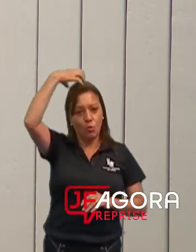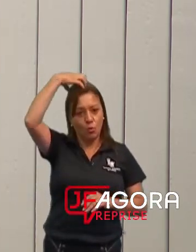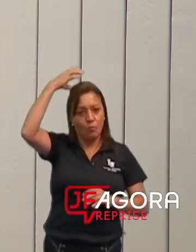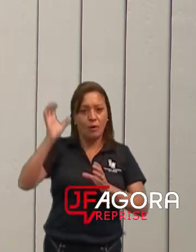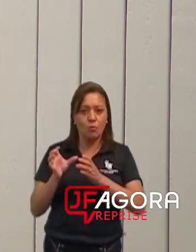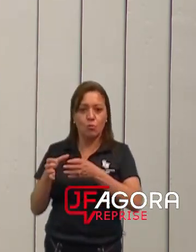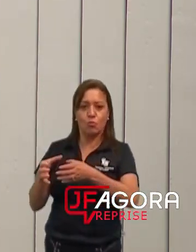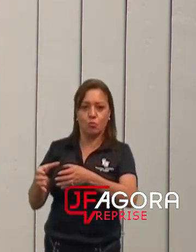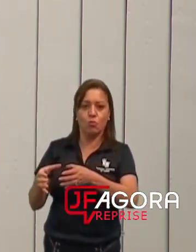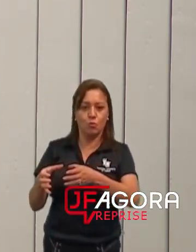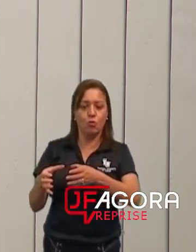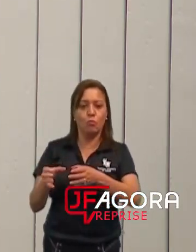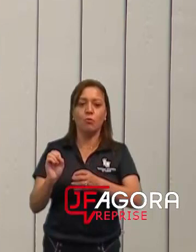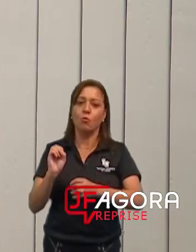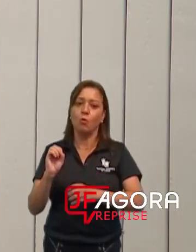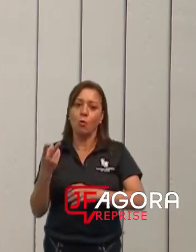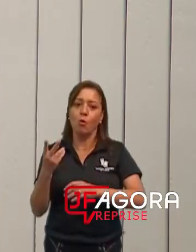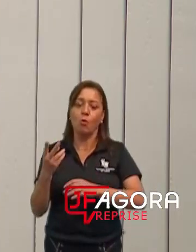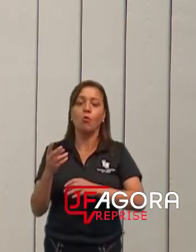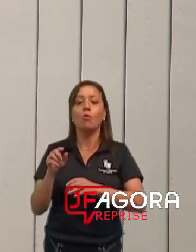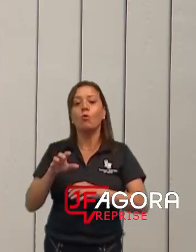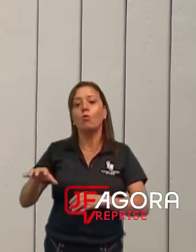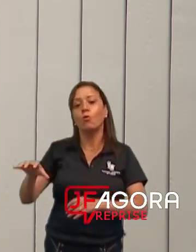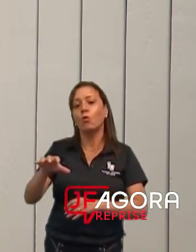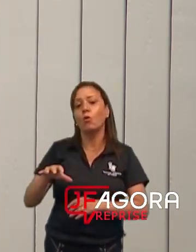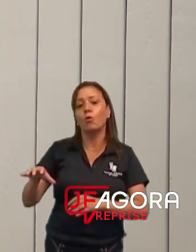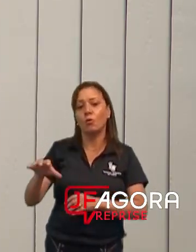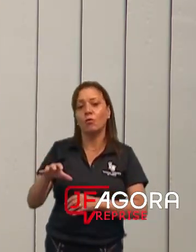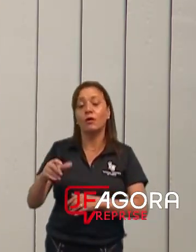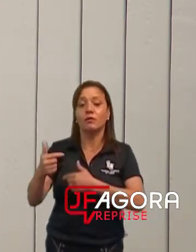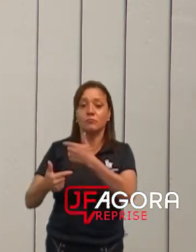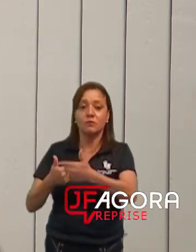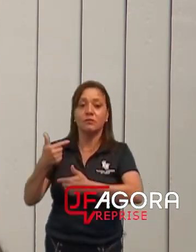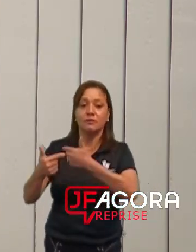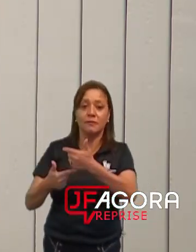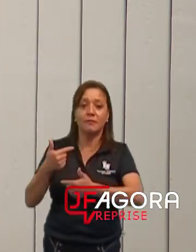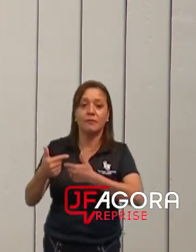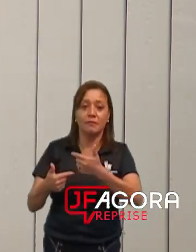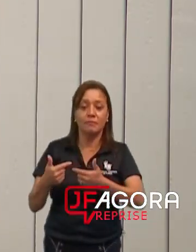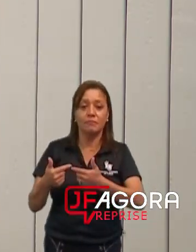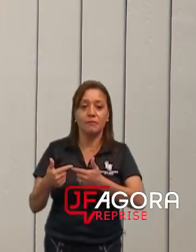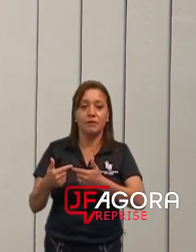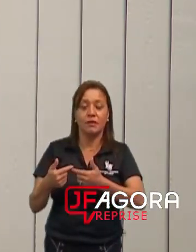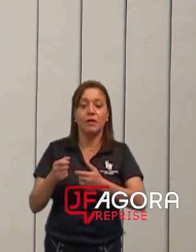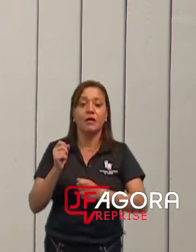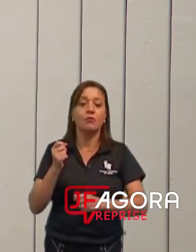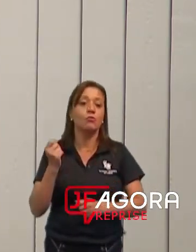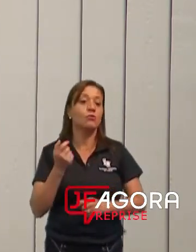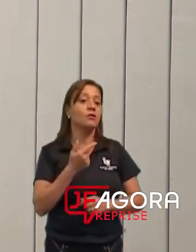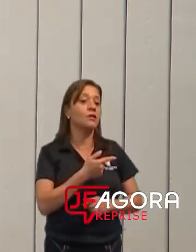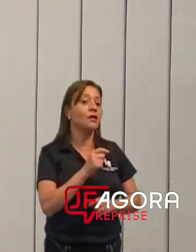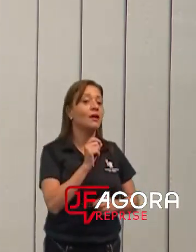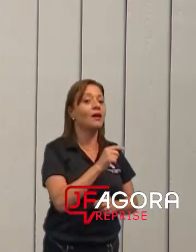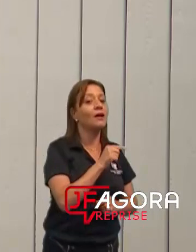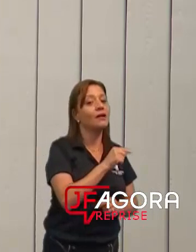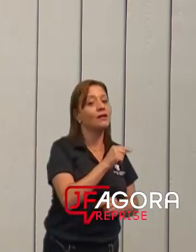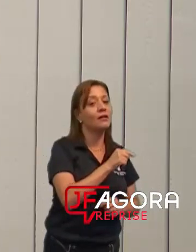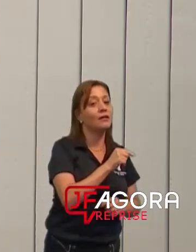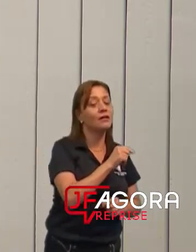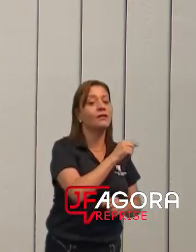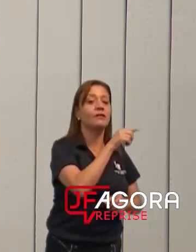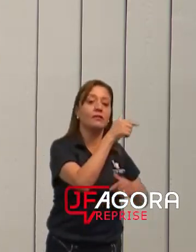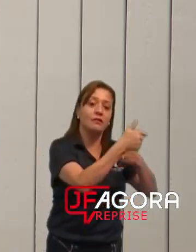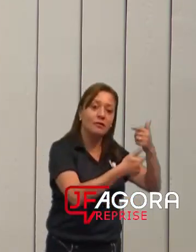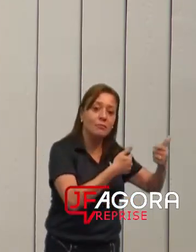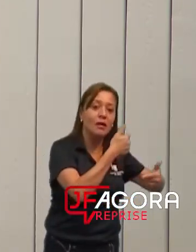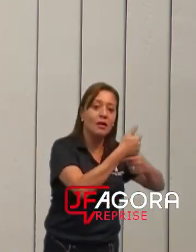grupo, uma instituição, de pessoas lá que estão trabalhando em prol de um país, porque as pessoas, os